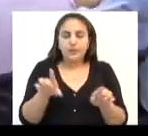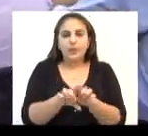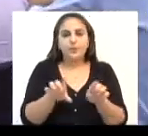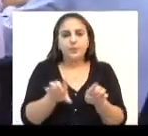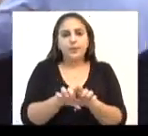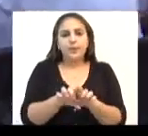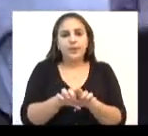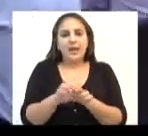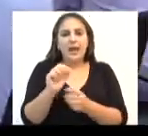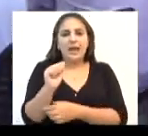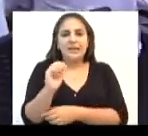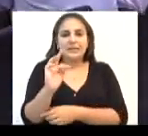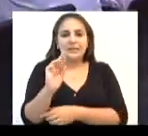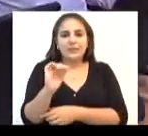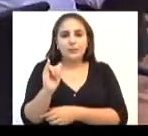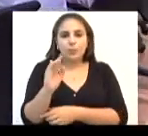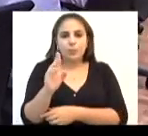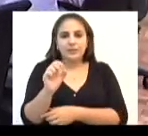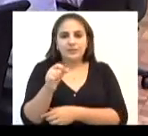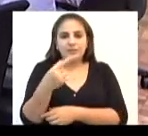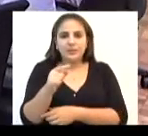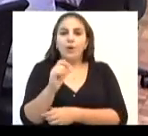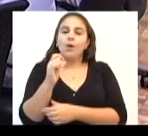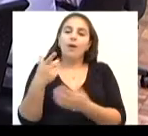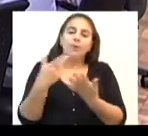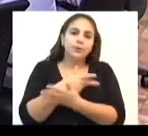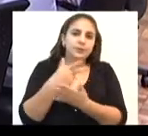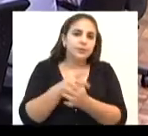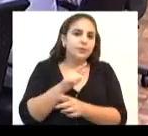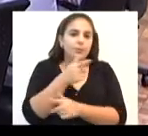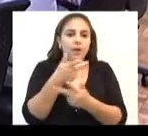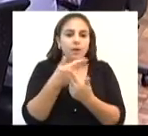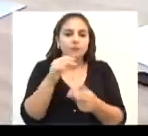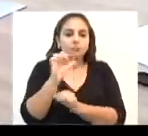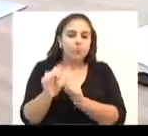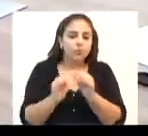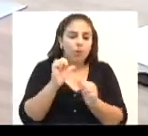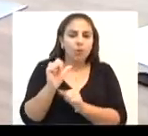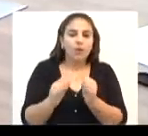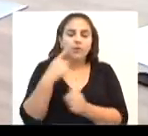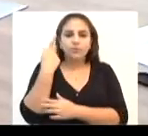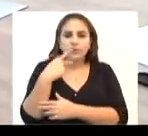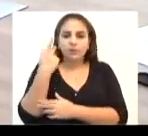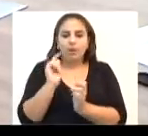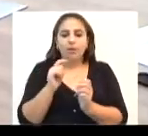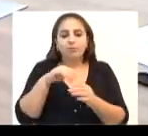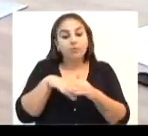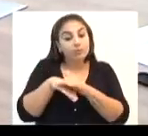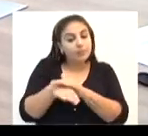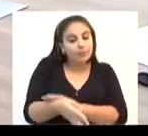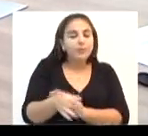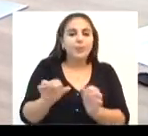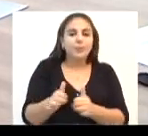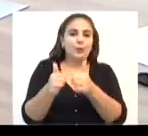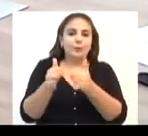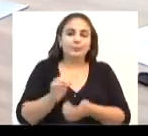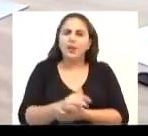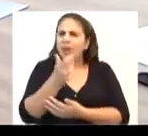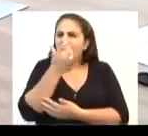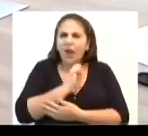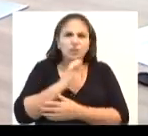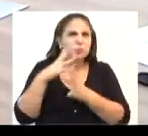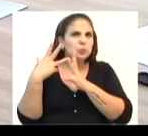aí ocorra alguma troca de vereador, uma migração de uma comissão para outra, para se adequar melhor. Mas eu acho que vai ser